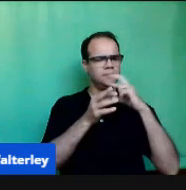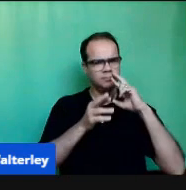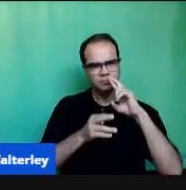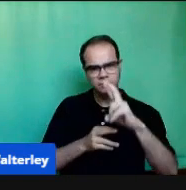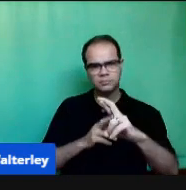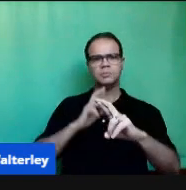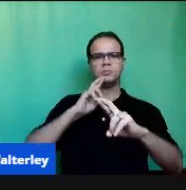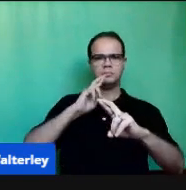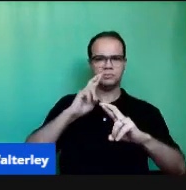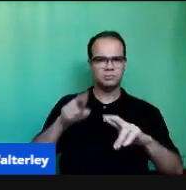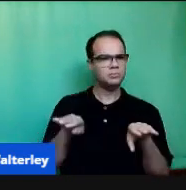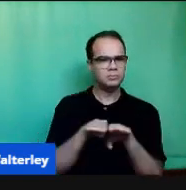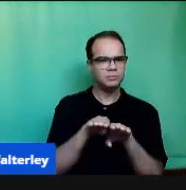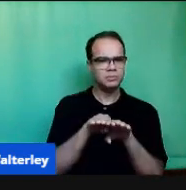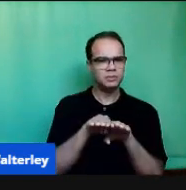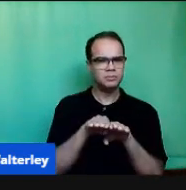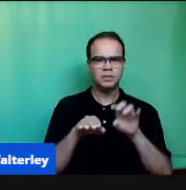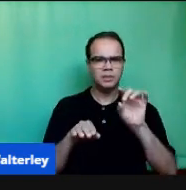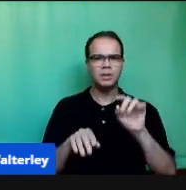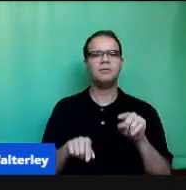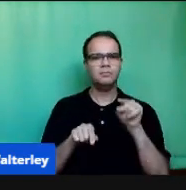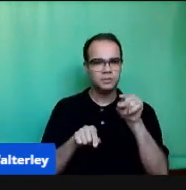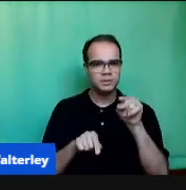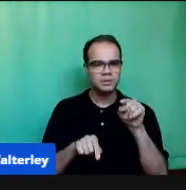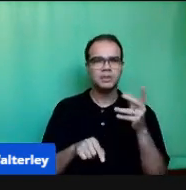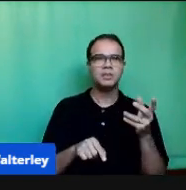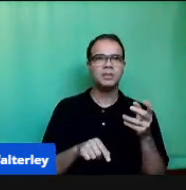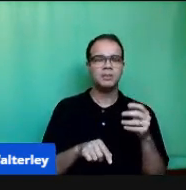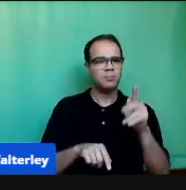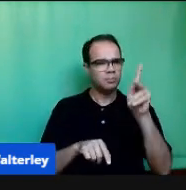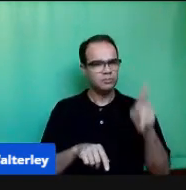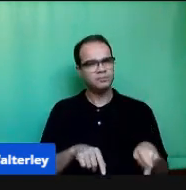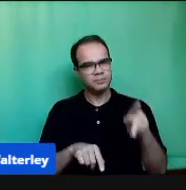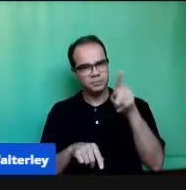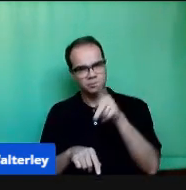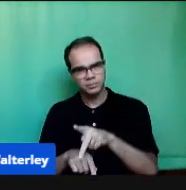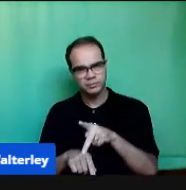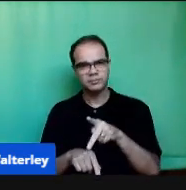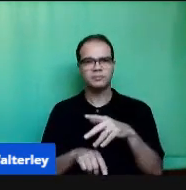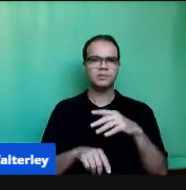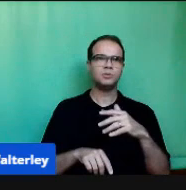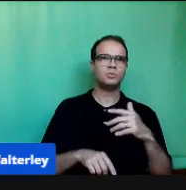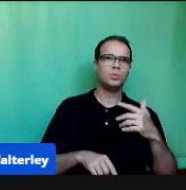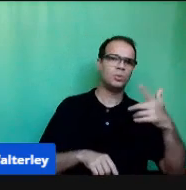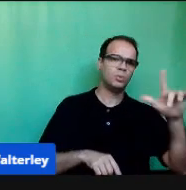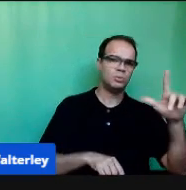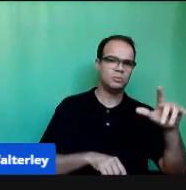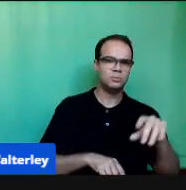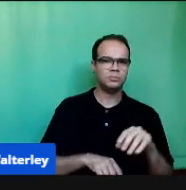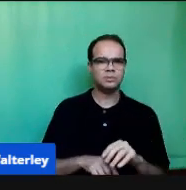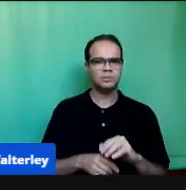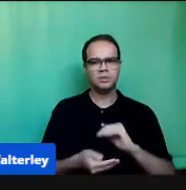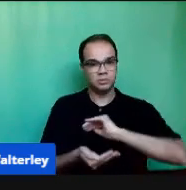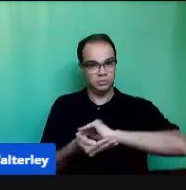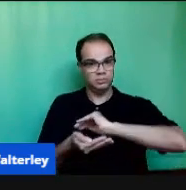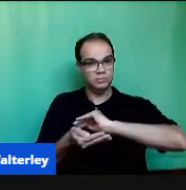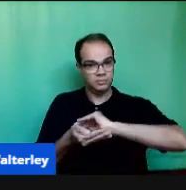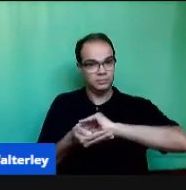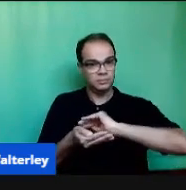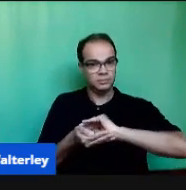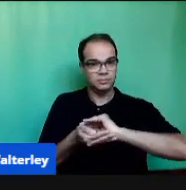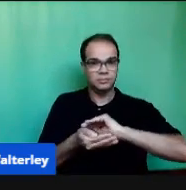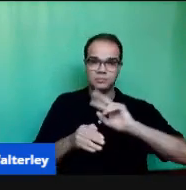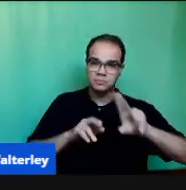de vocês, professores, educadoras e educadores que estão aqui me ouvindo, também da nossa divisão da diversidade,